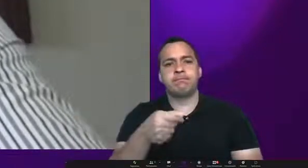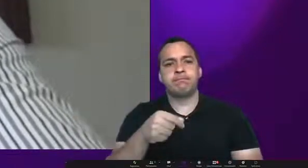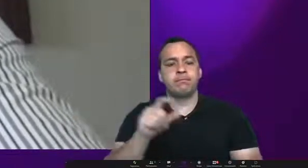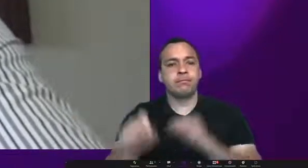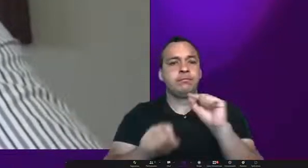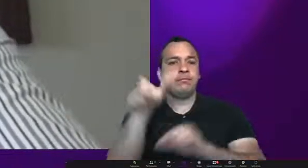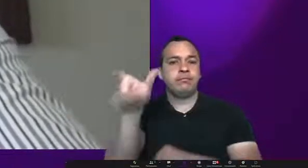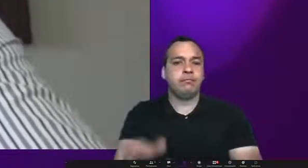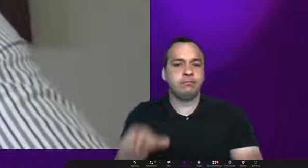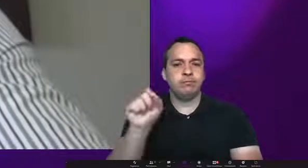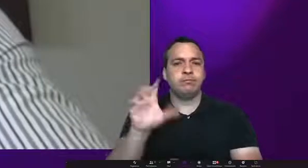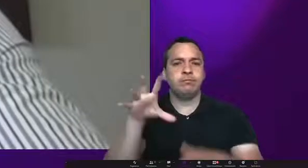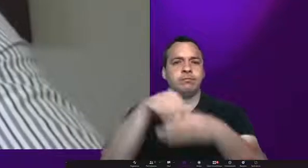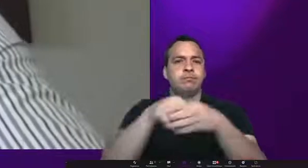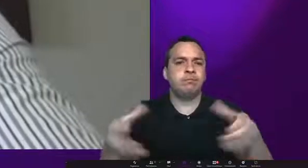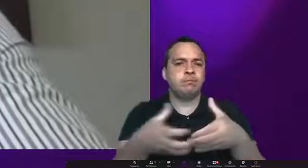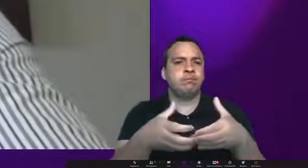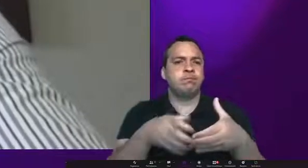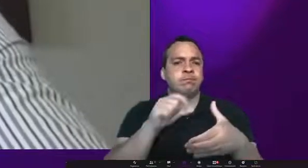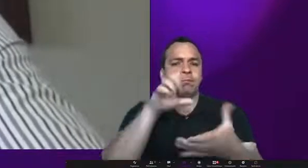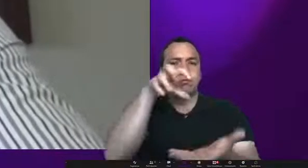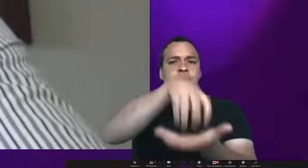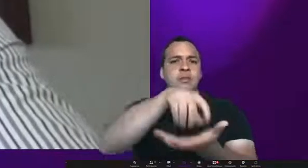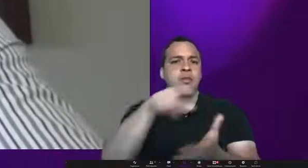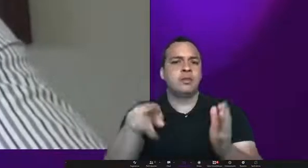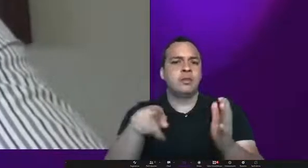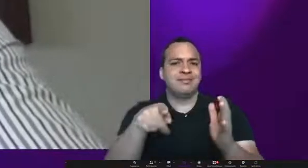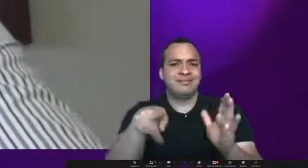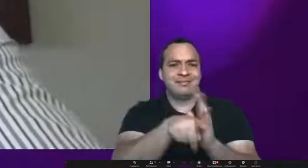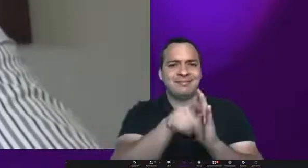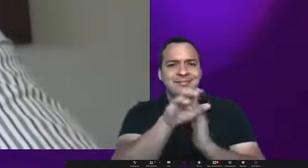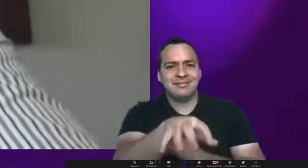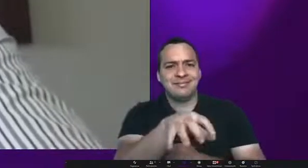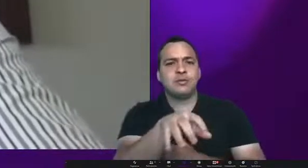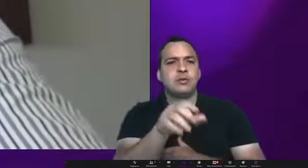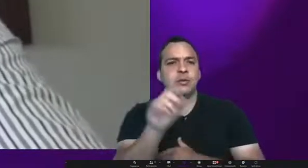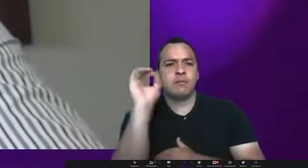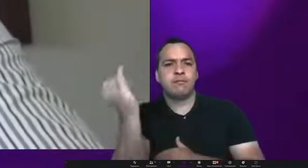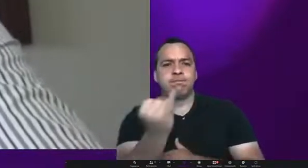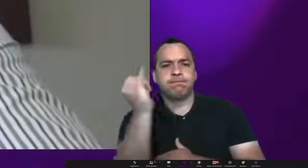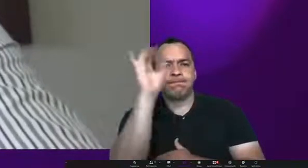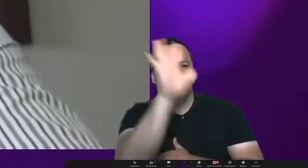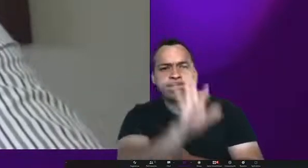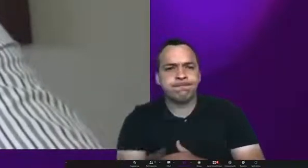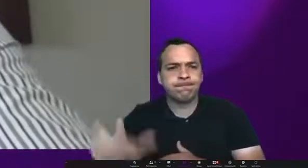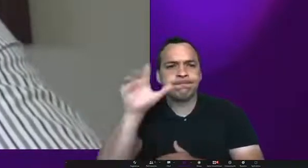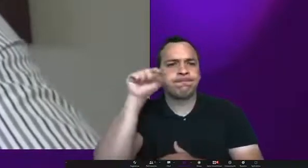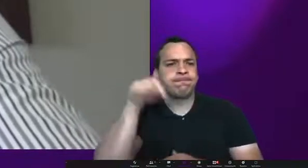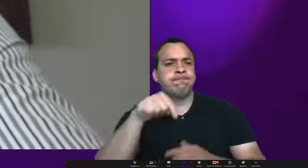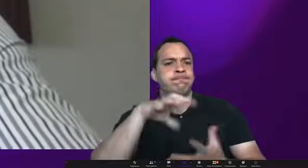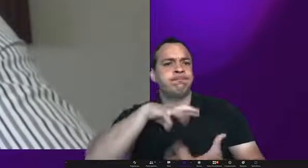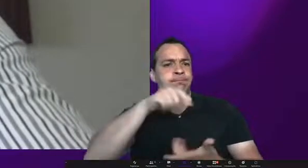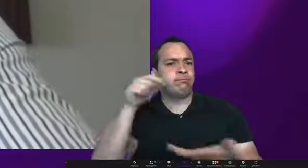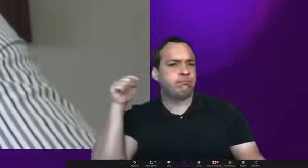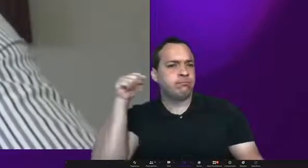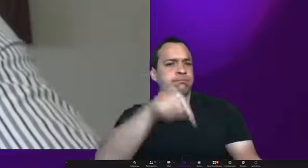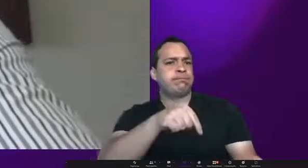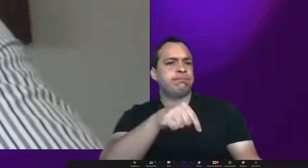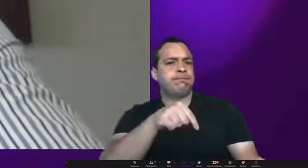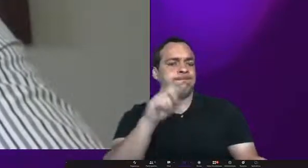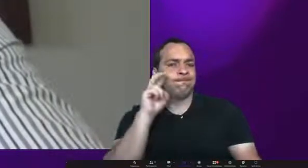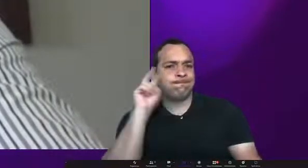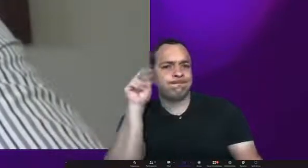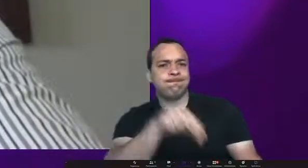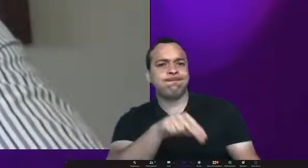que faz parte de um dos centros de mais relevância no cenário internacional. É um cirurgião